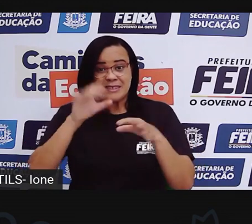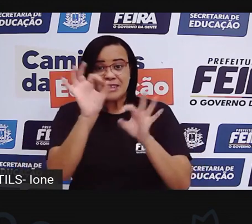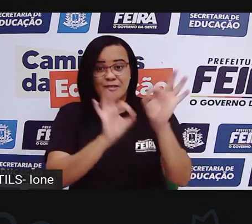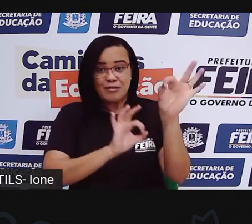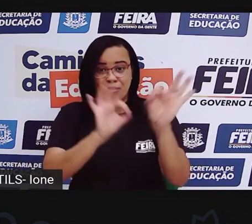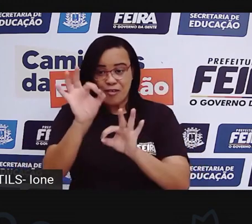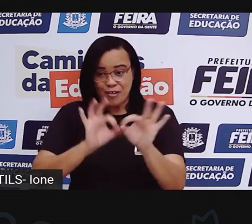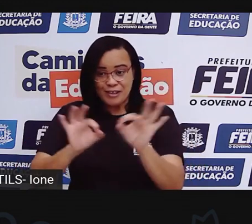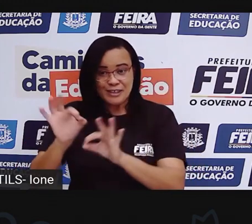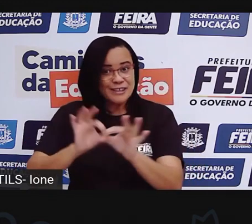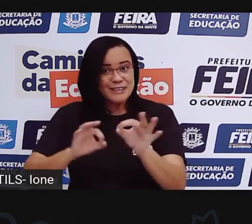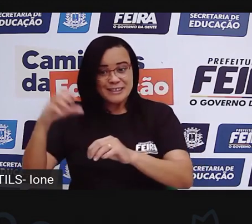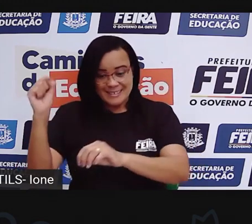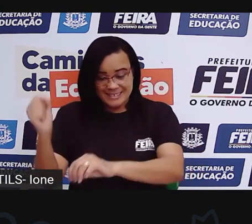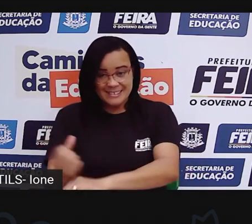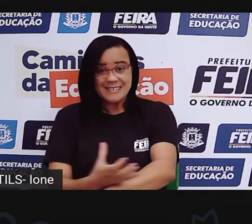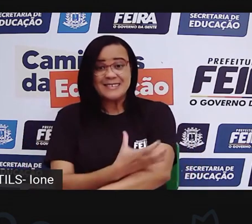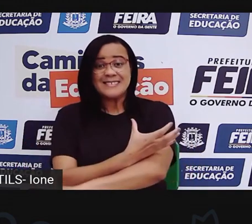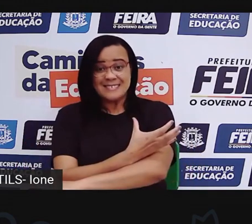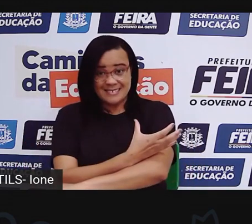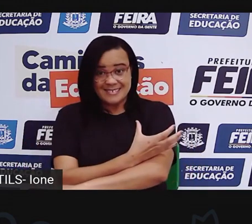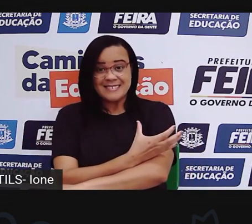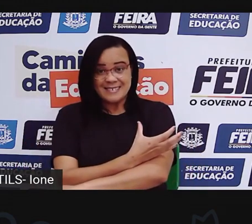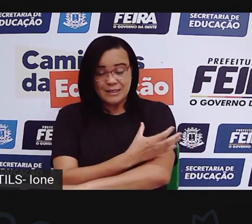as emoções dele, né? E